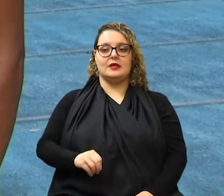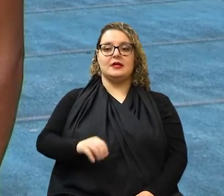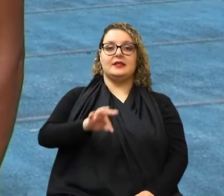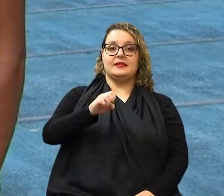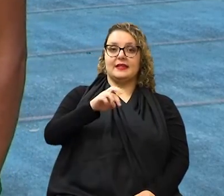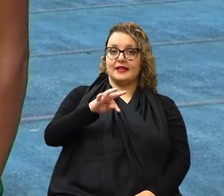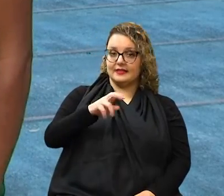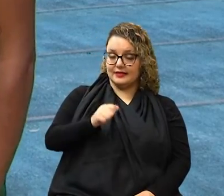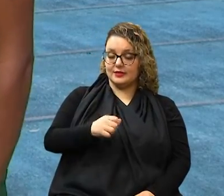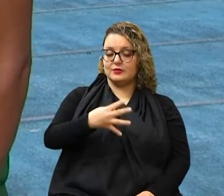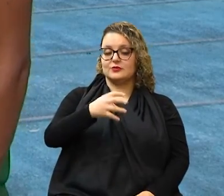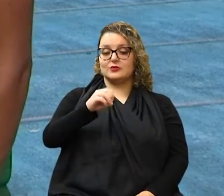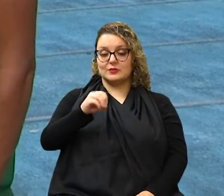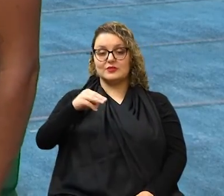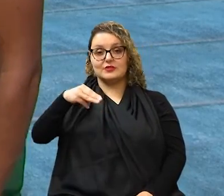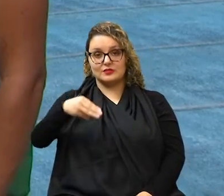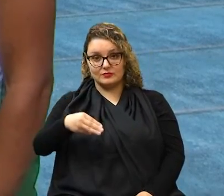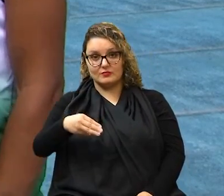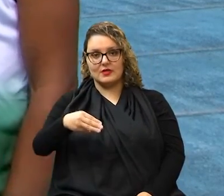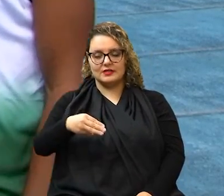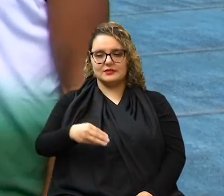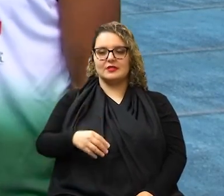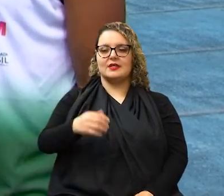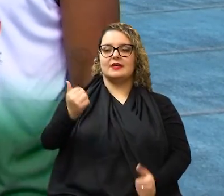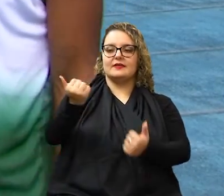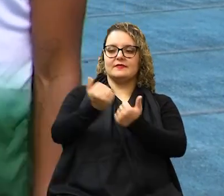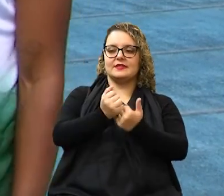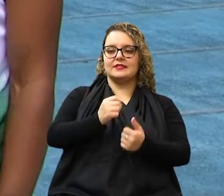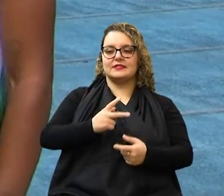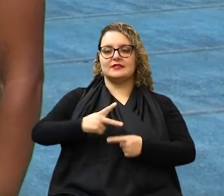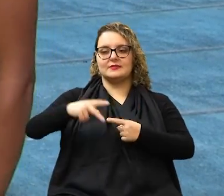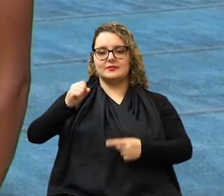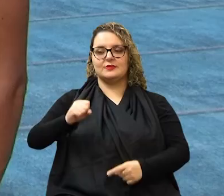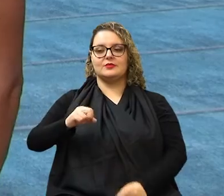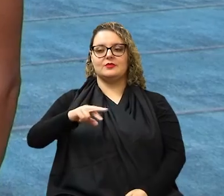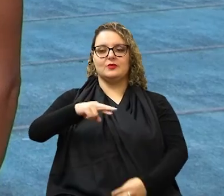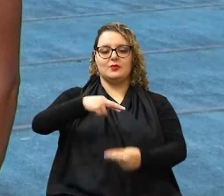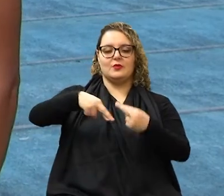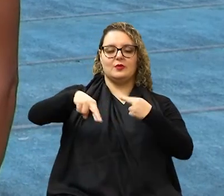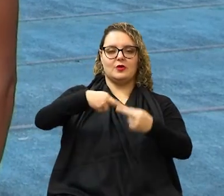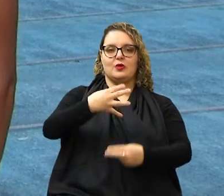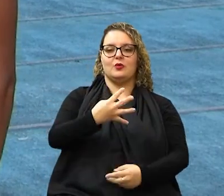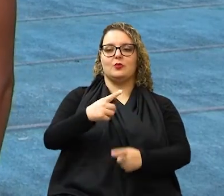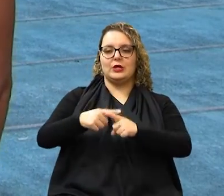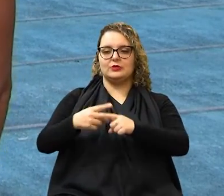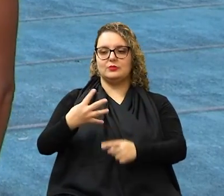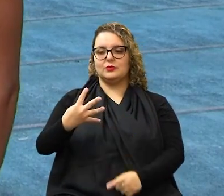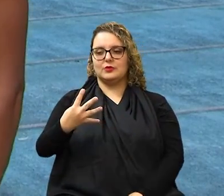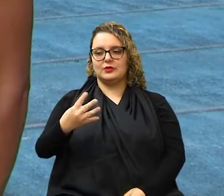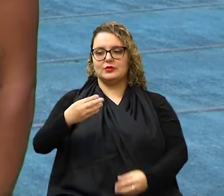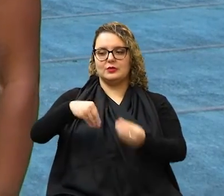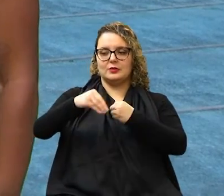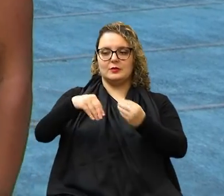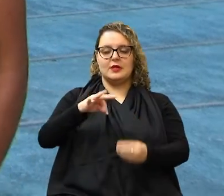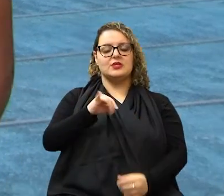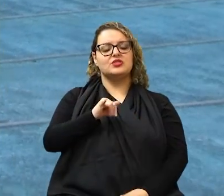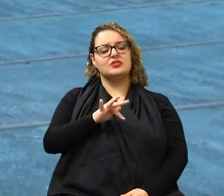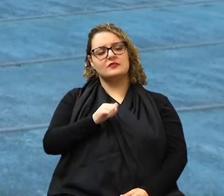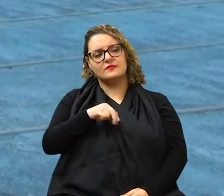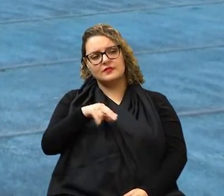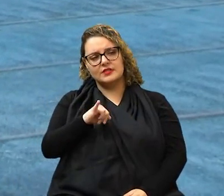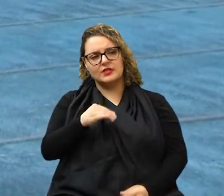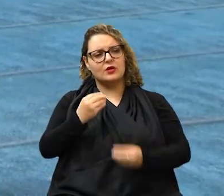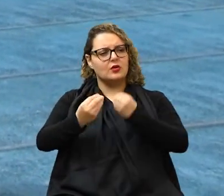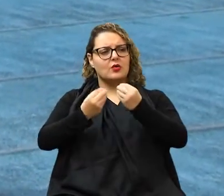tetracampeã sul-americana também dos 400 metros rasos e vice-campeã mundial no revezamento 4x4 misto. Ô